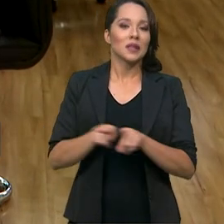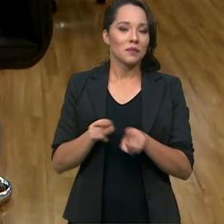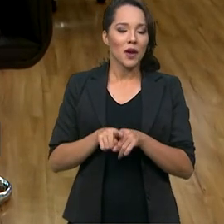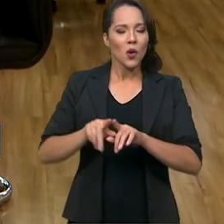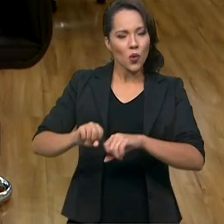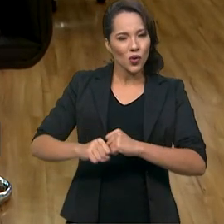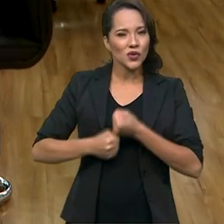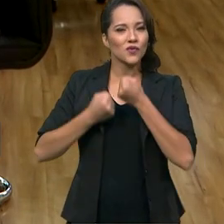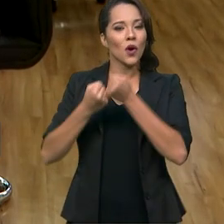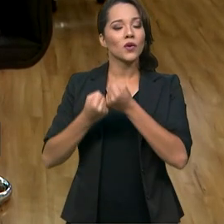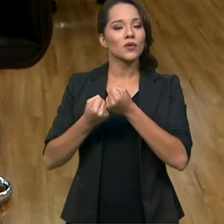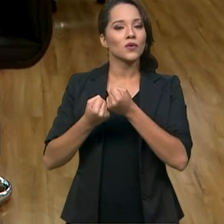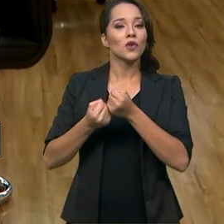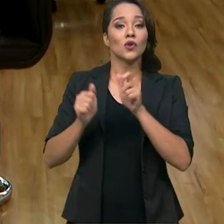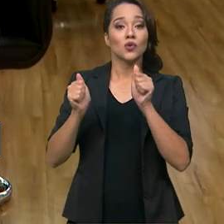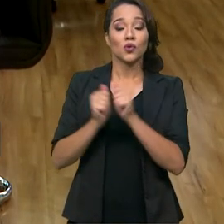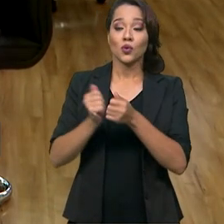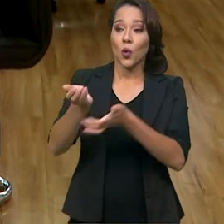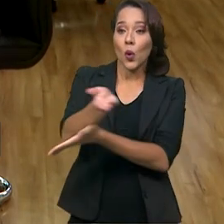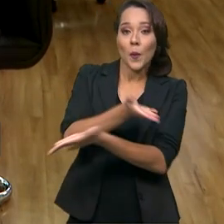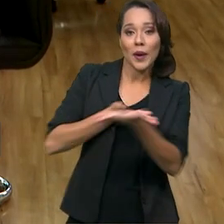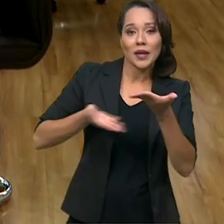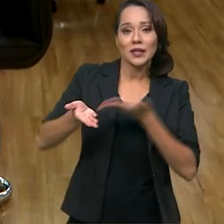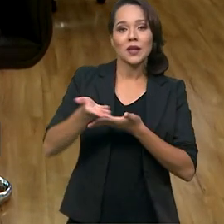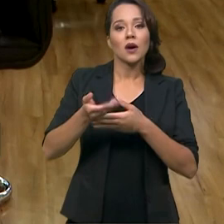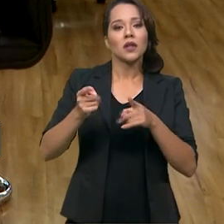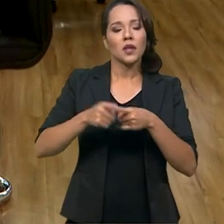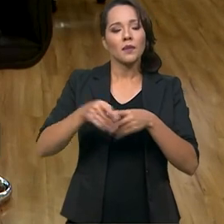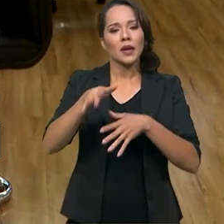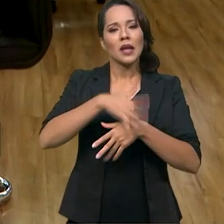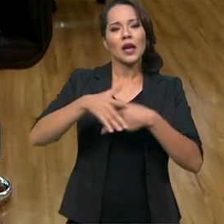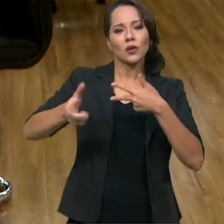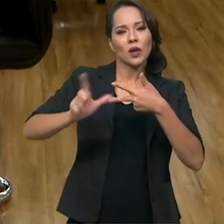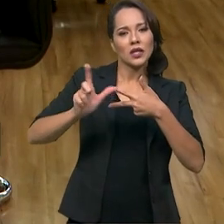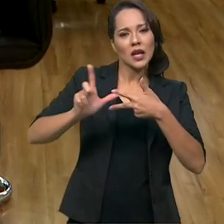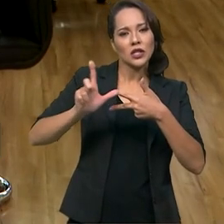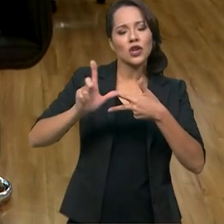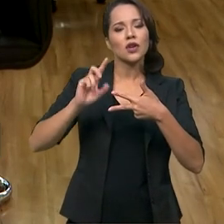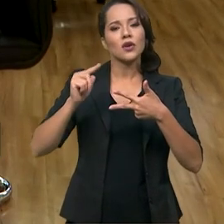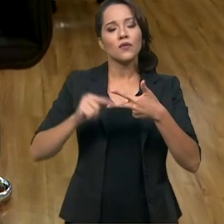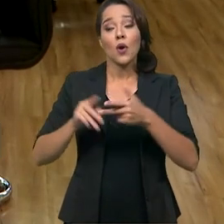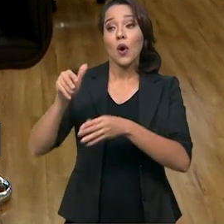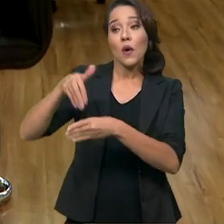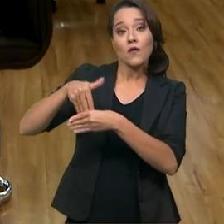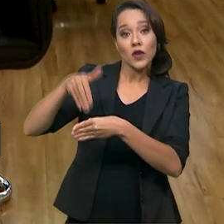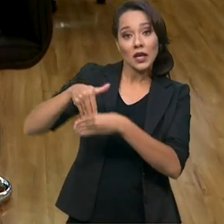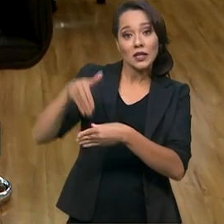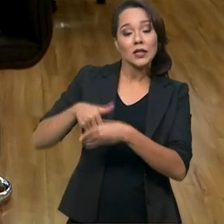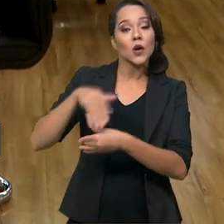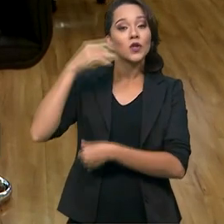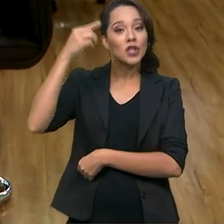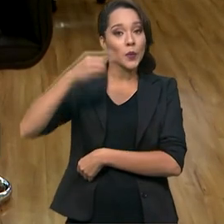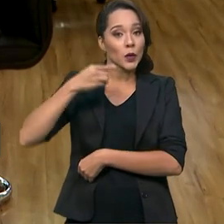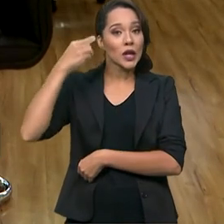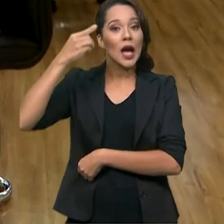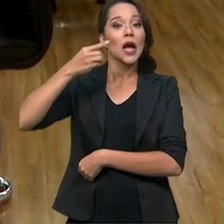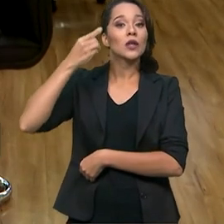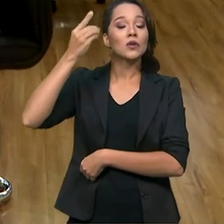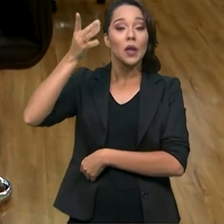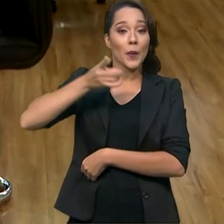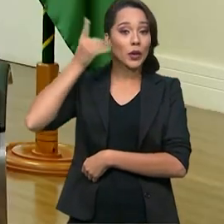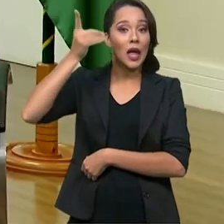com esforços coordenados, com a cooperação, inclusive do Poder Legislativo, com a votação de deputados e senadores